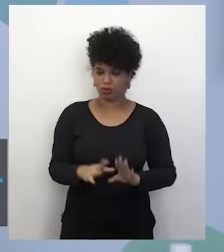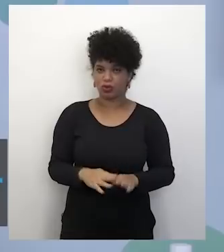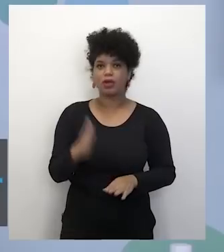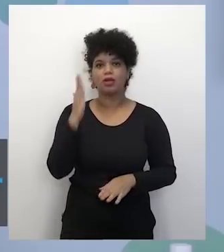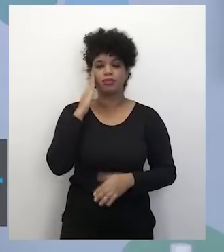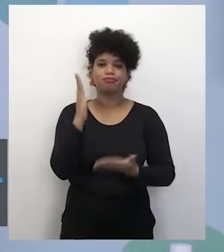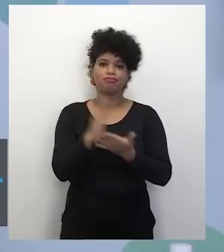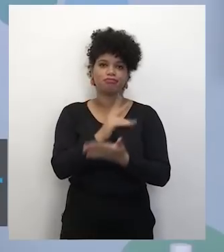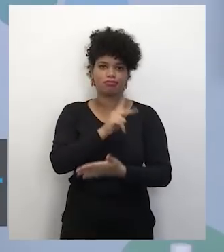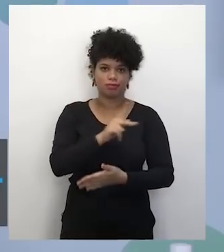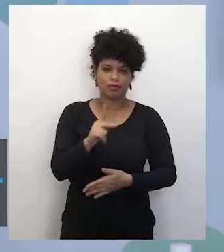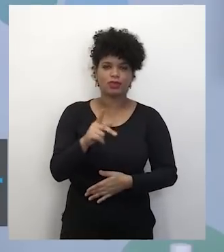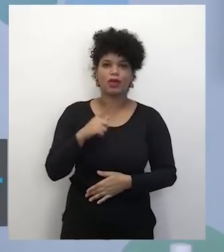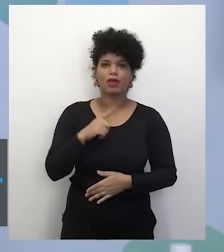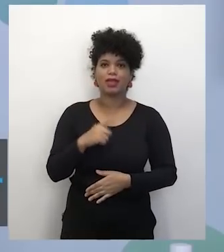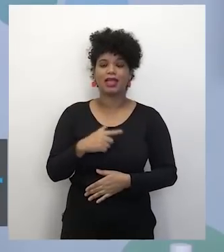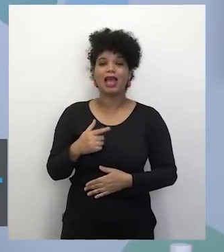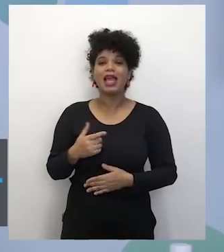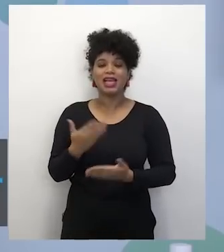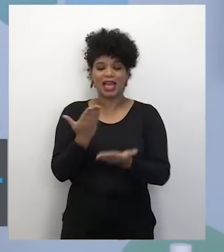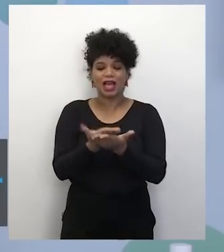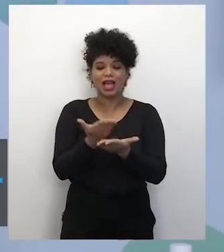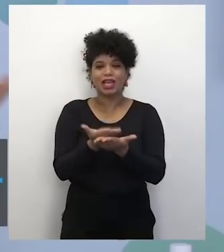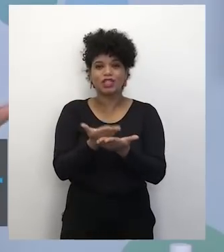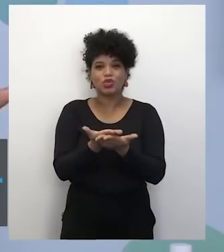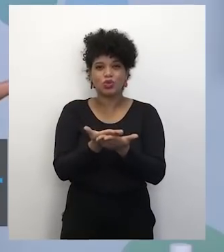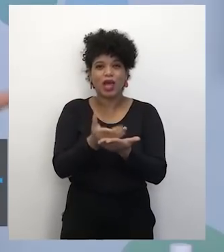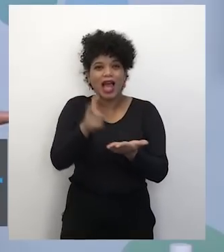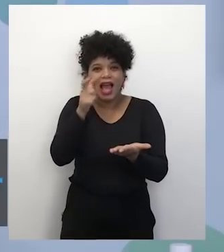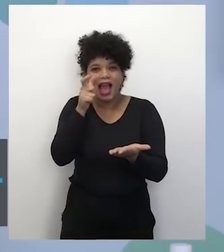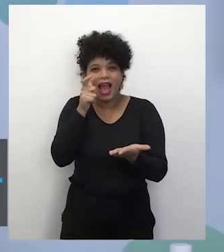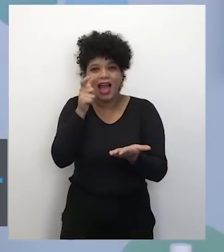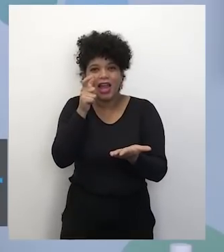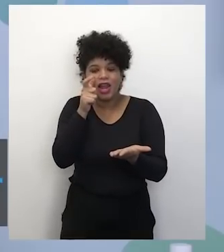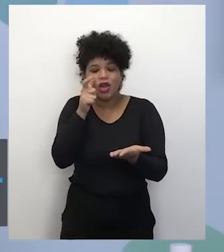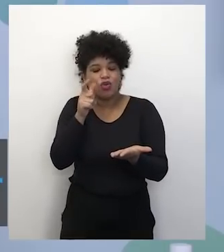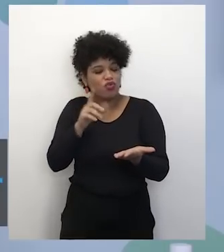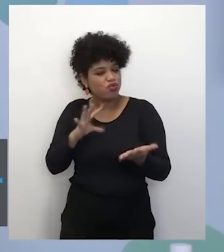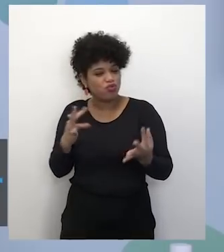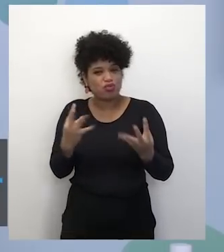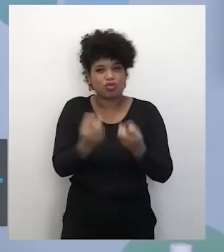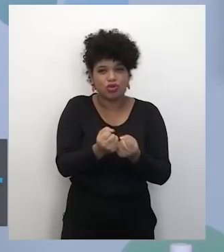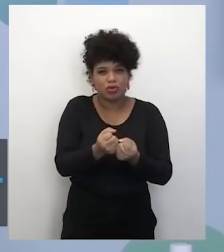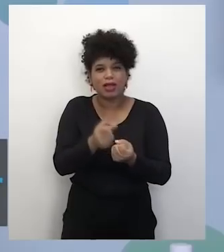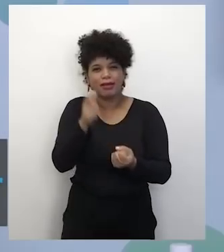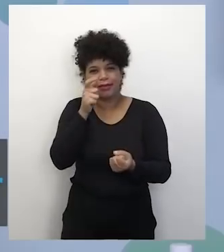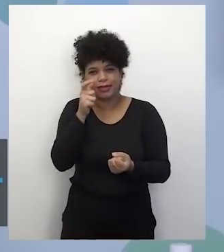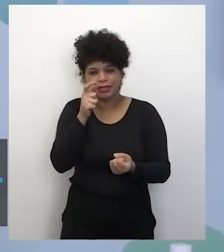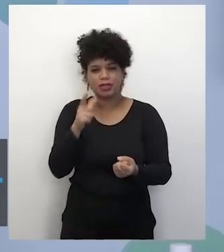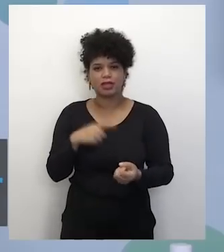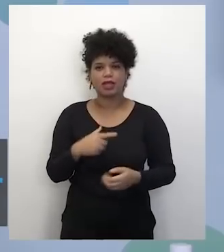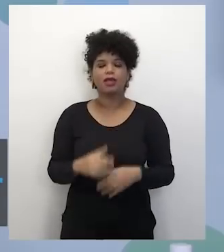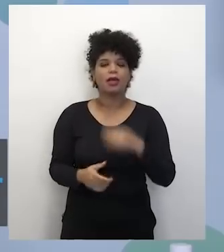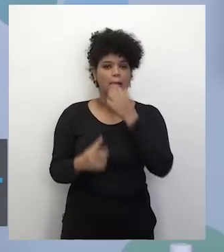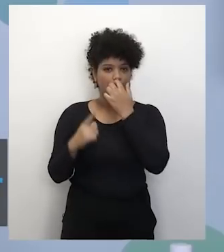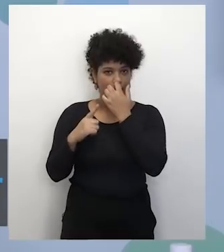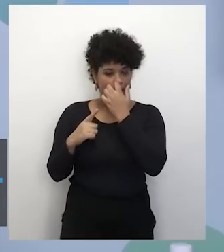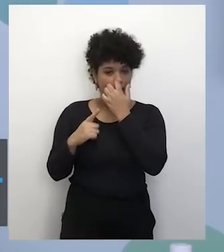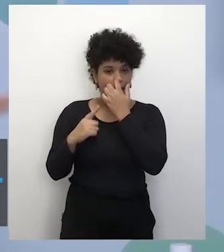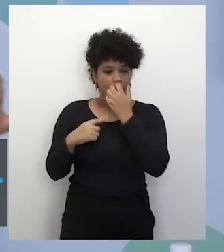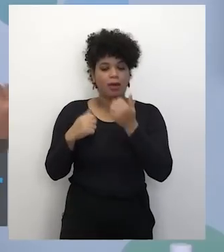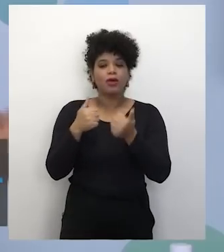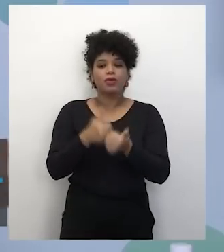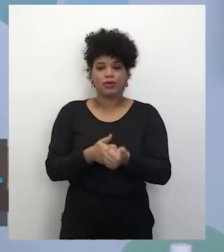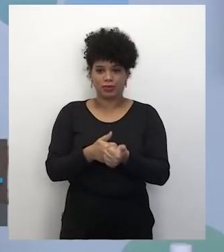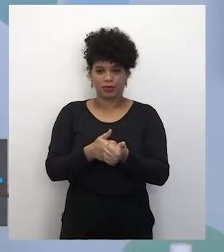muitos professores que fazem maratona das aulas de projeto de vida, que começam lá no 6º ano, que é a aula das 7h30 da manhã, eu estava